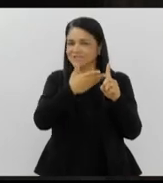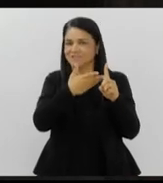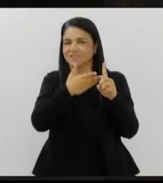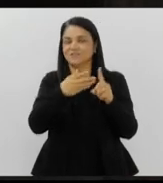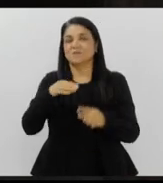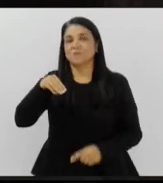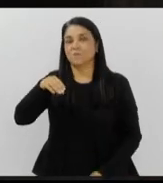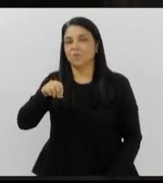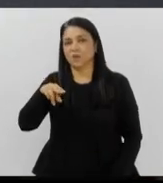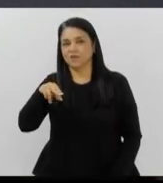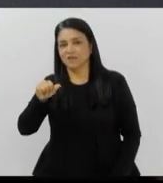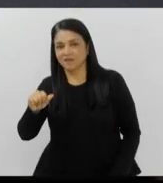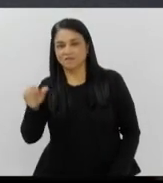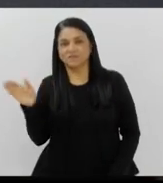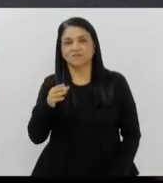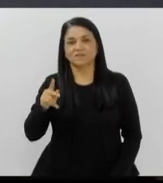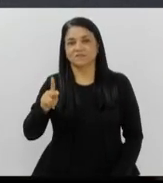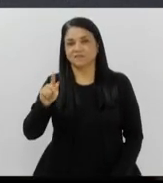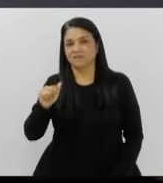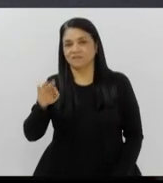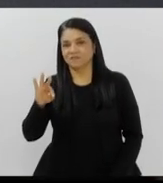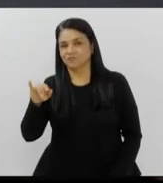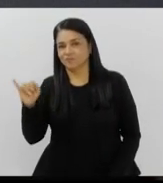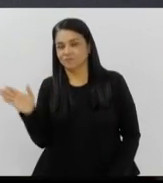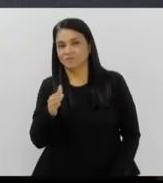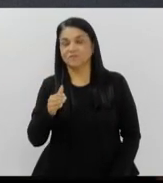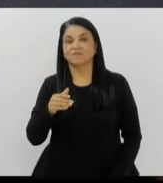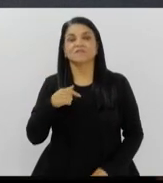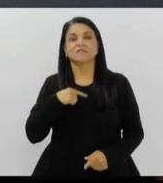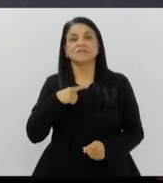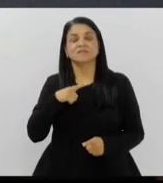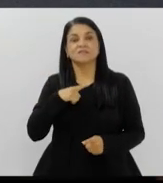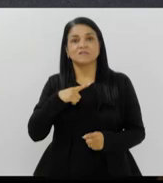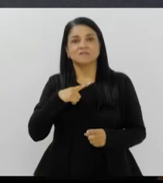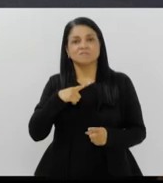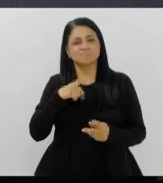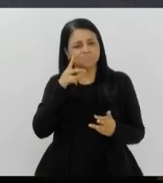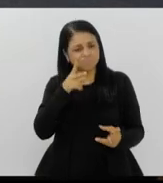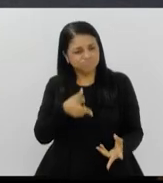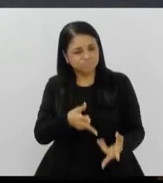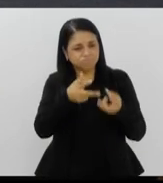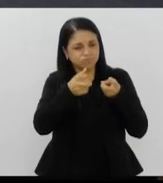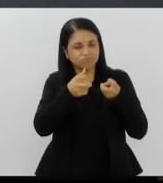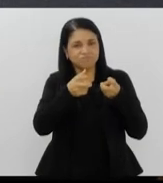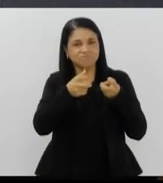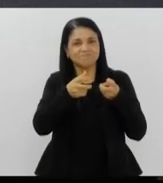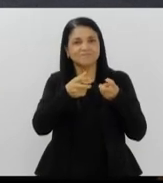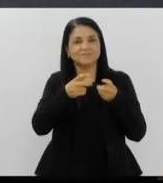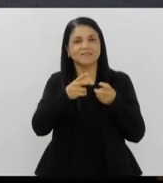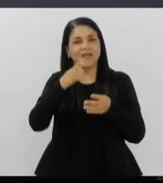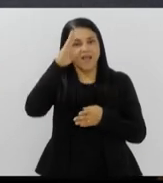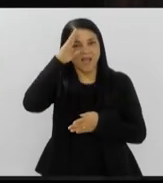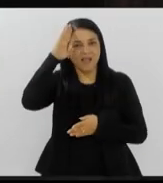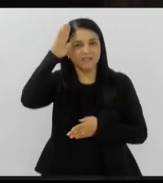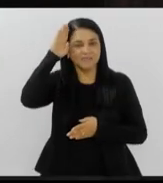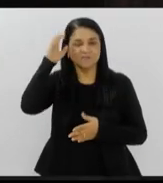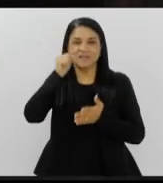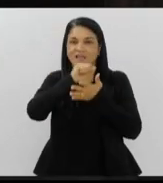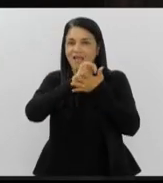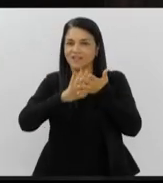Góes, doutora Kátia, né? Que identificam um mix da academia e da